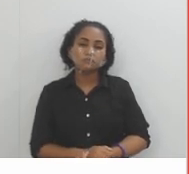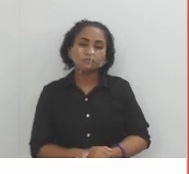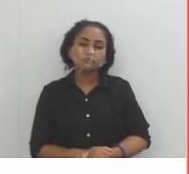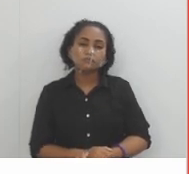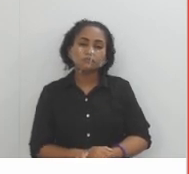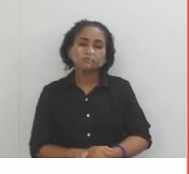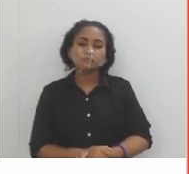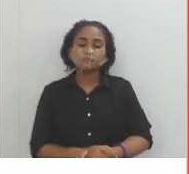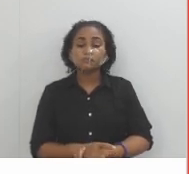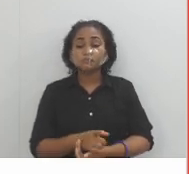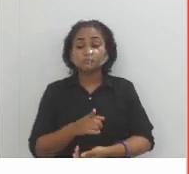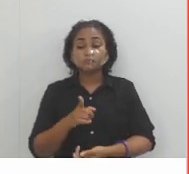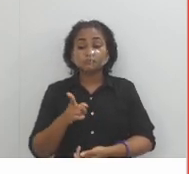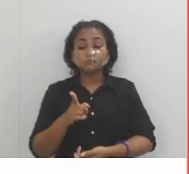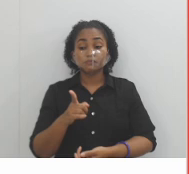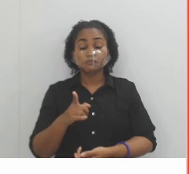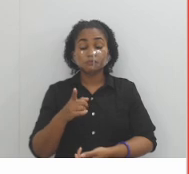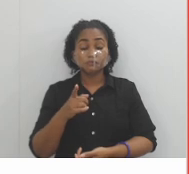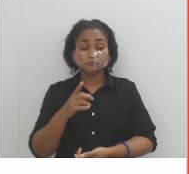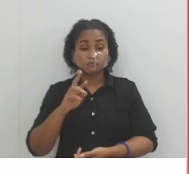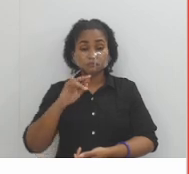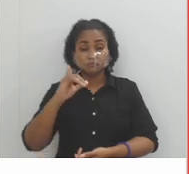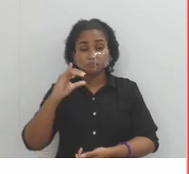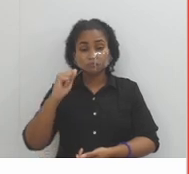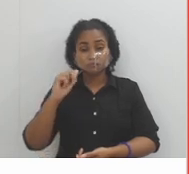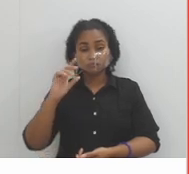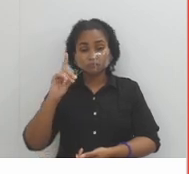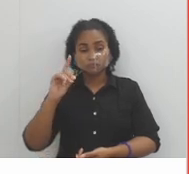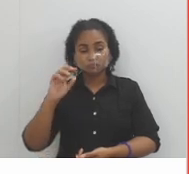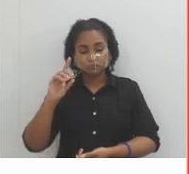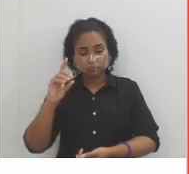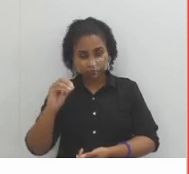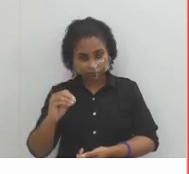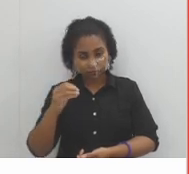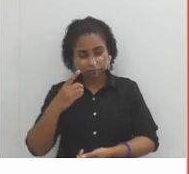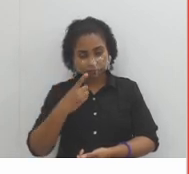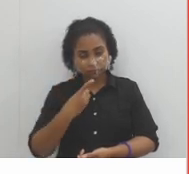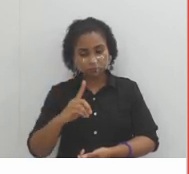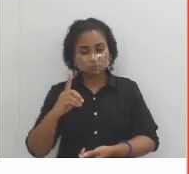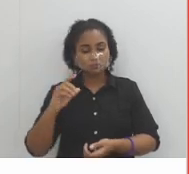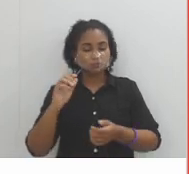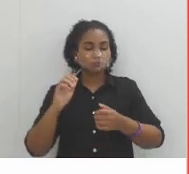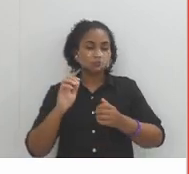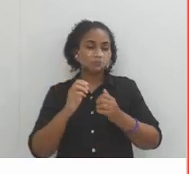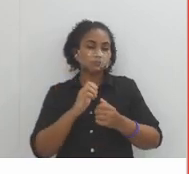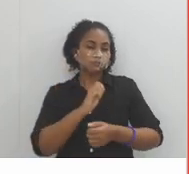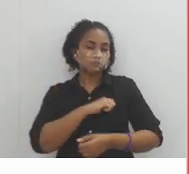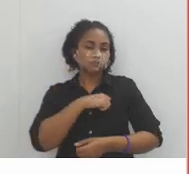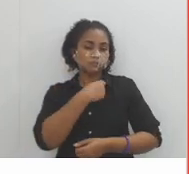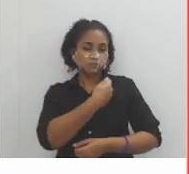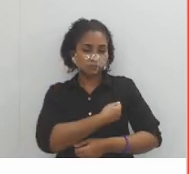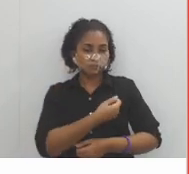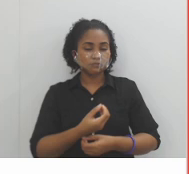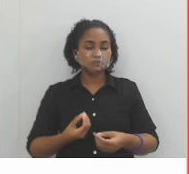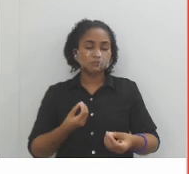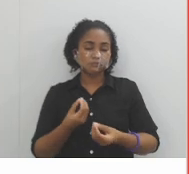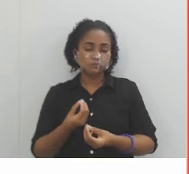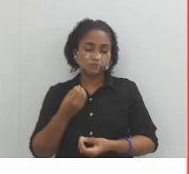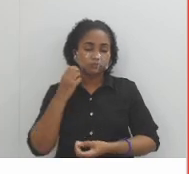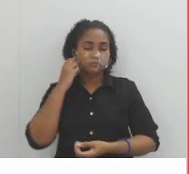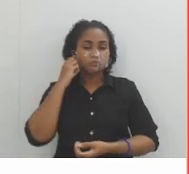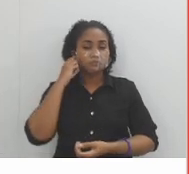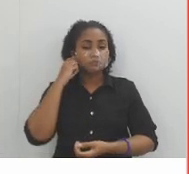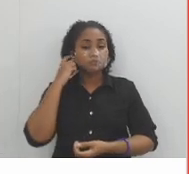Ricardo foi, que é o verbo ir, para a Espanha. Então, aí eu coloquei